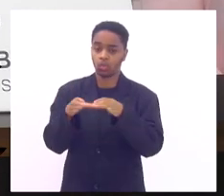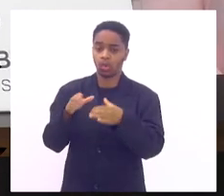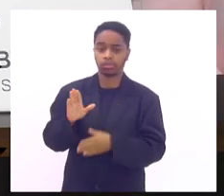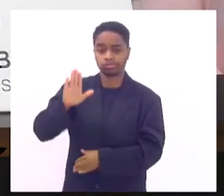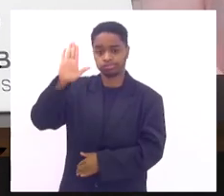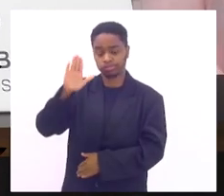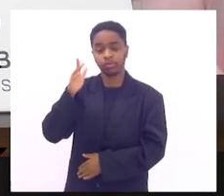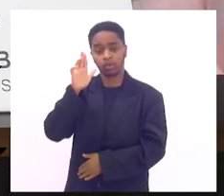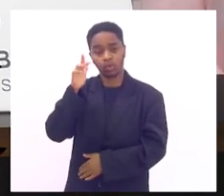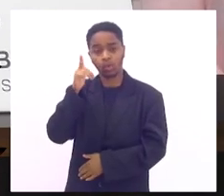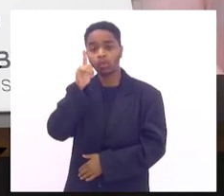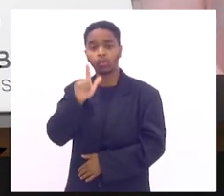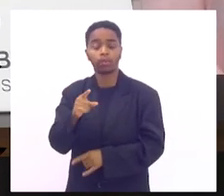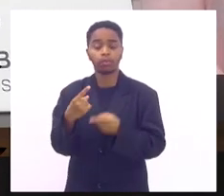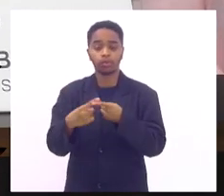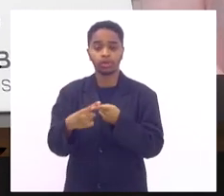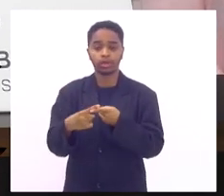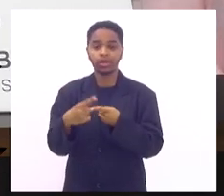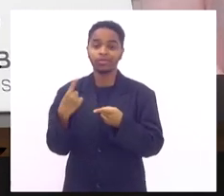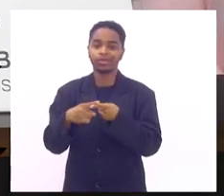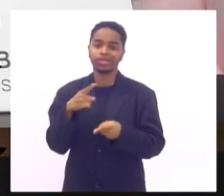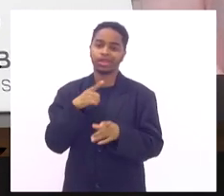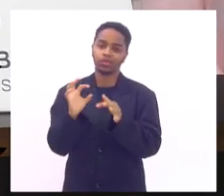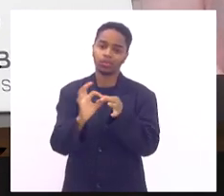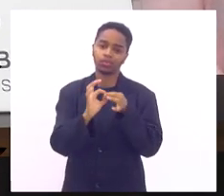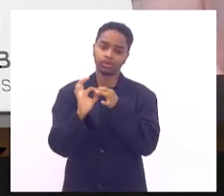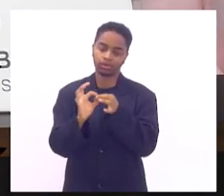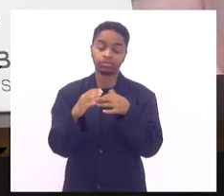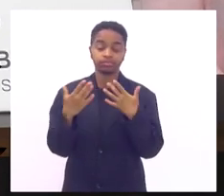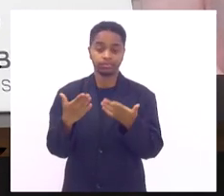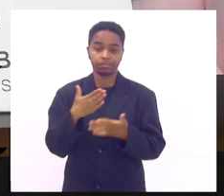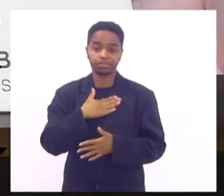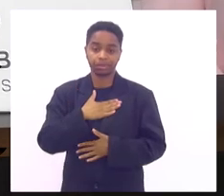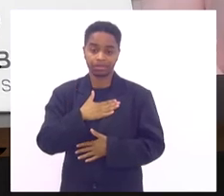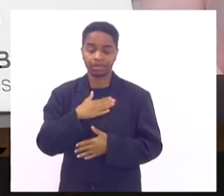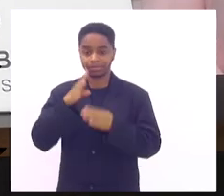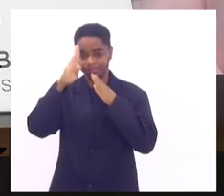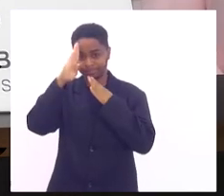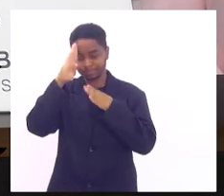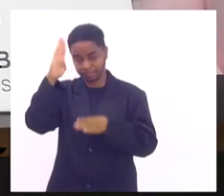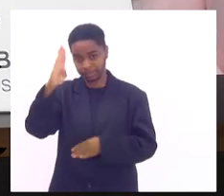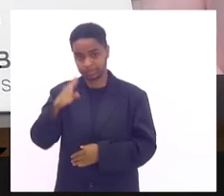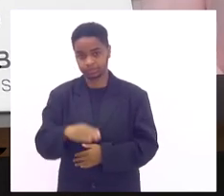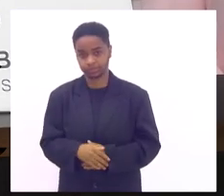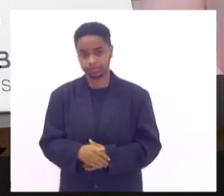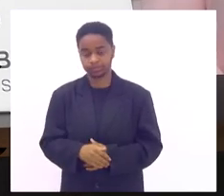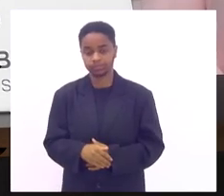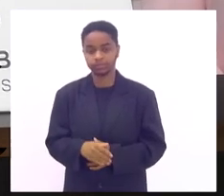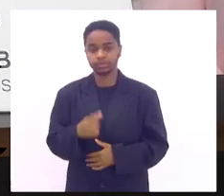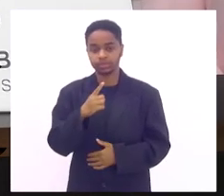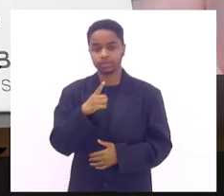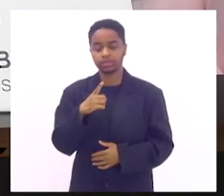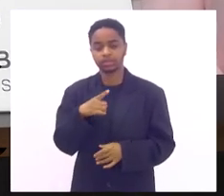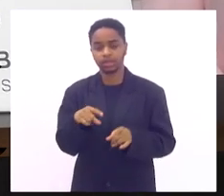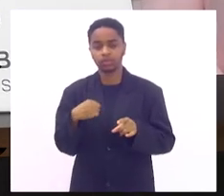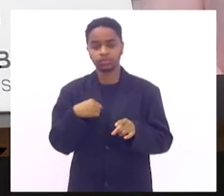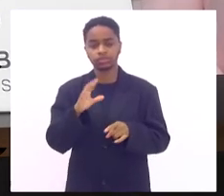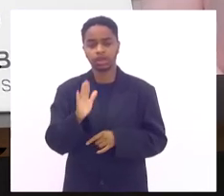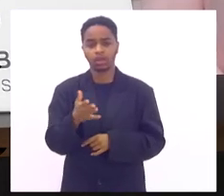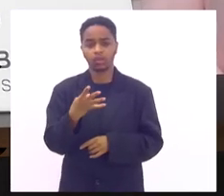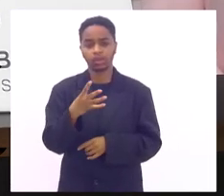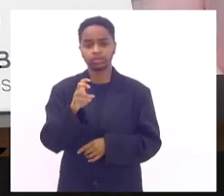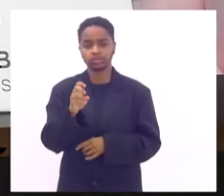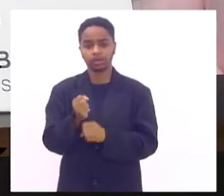chapa única, por quê? Porque a classe está unida, né? Isso, para mim, é fundamental. Eu tenho 45 anos de